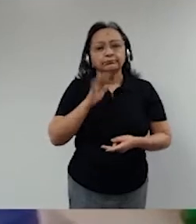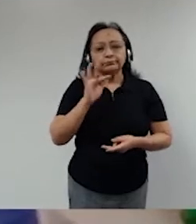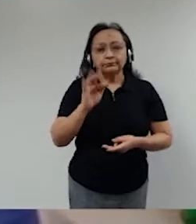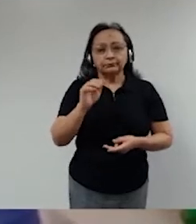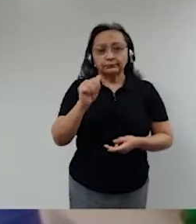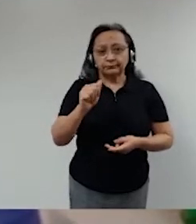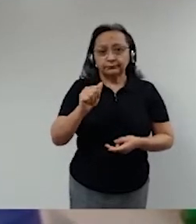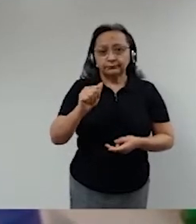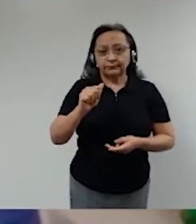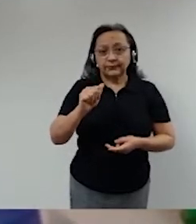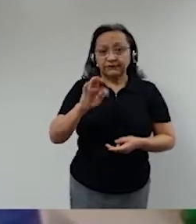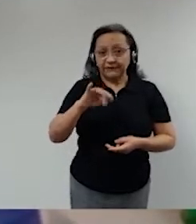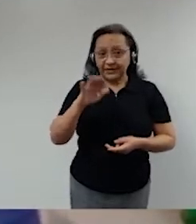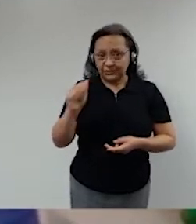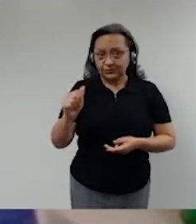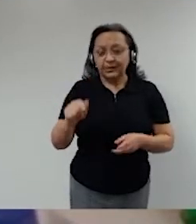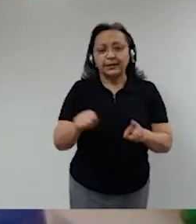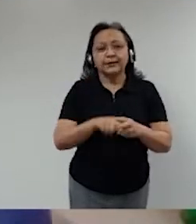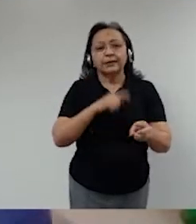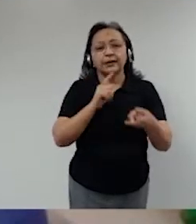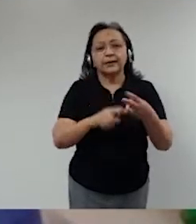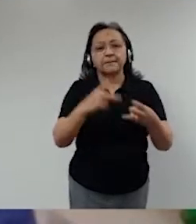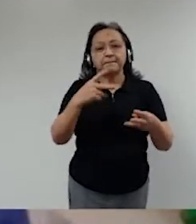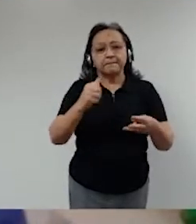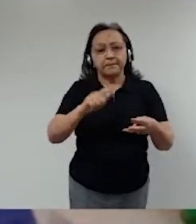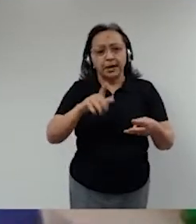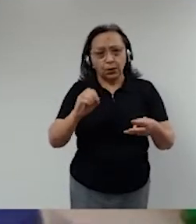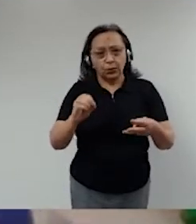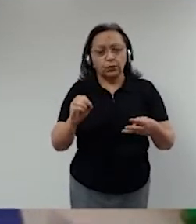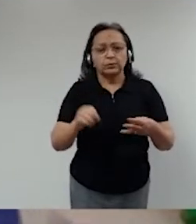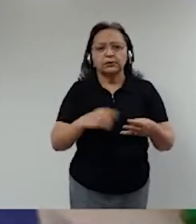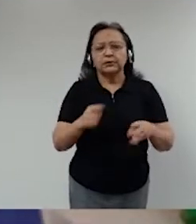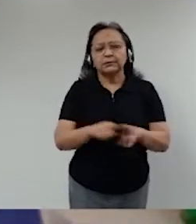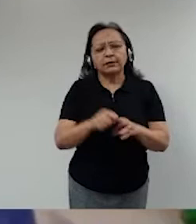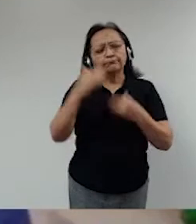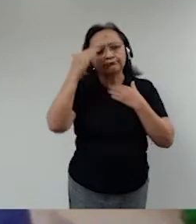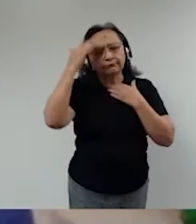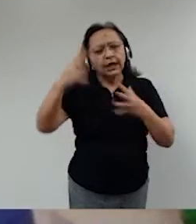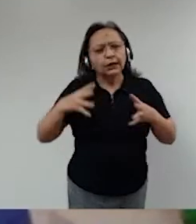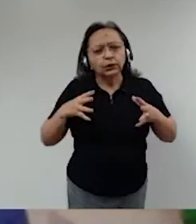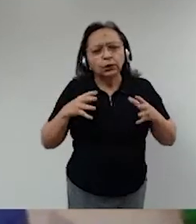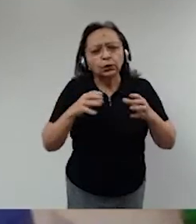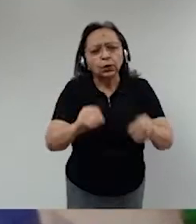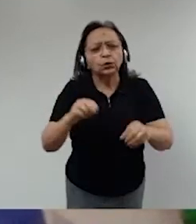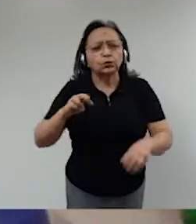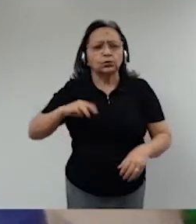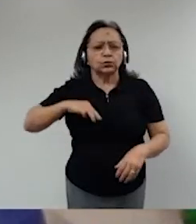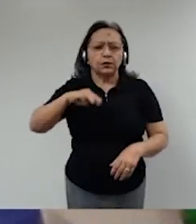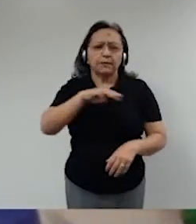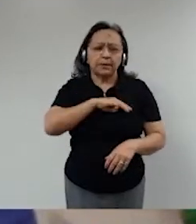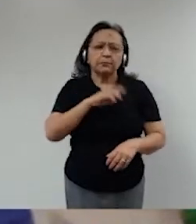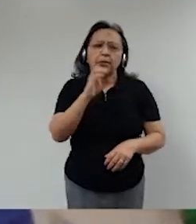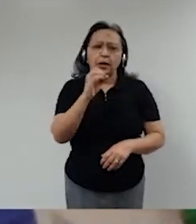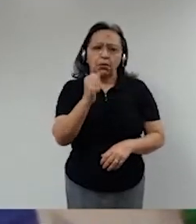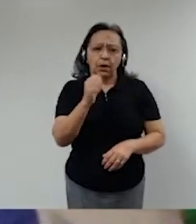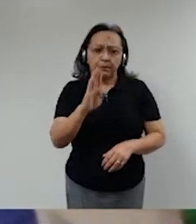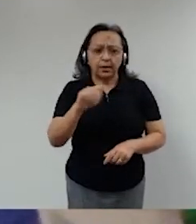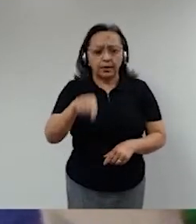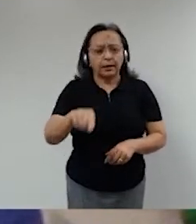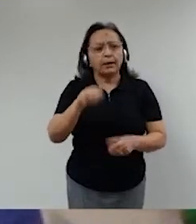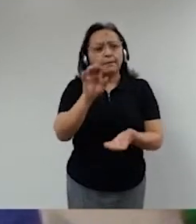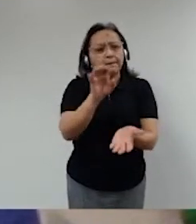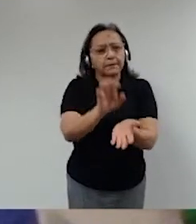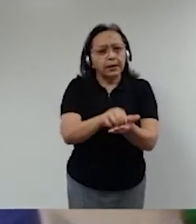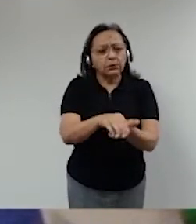Moura. Por fim, eu também gostaria de agradecer a todos os membros da Comissão de Direito e Saúde da OAB de Pernambuco pelo